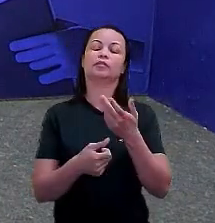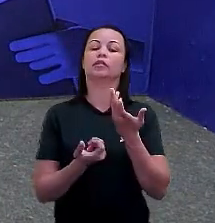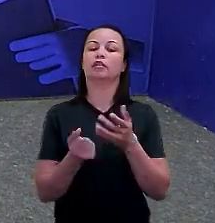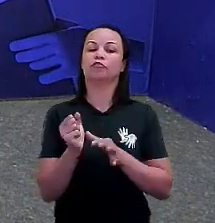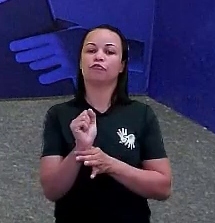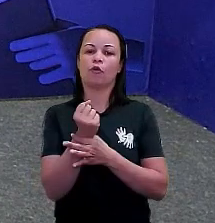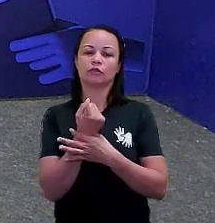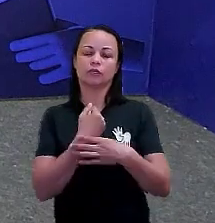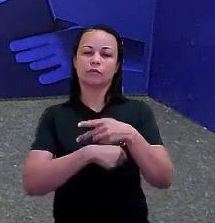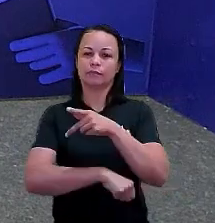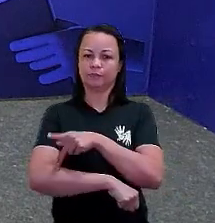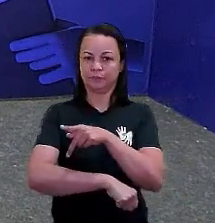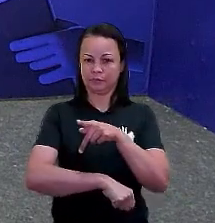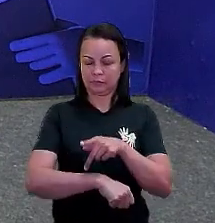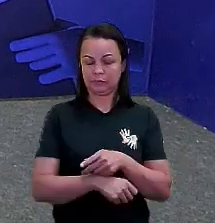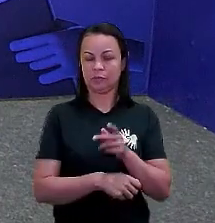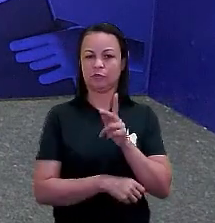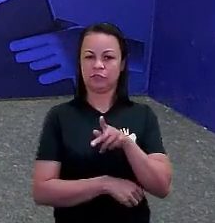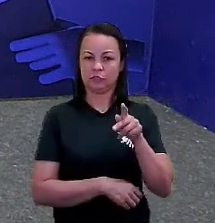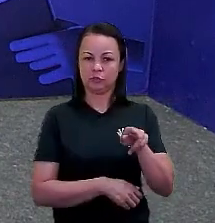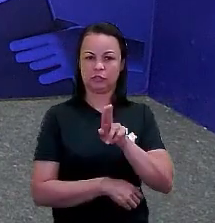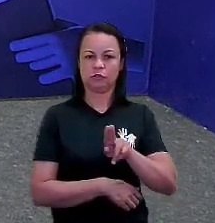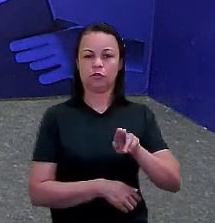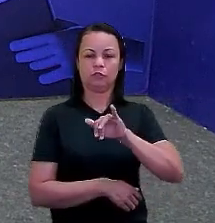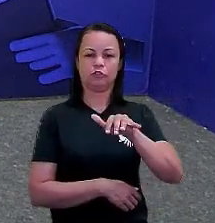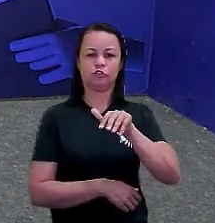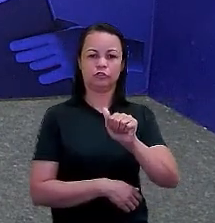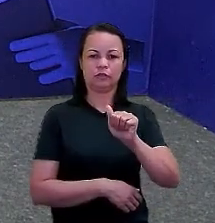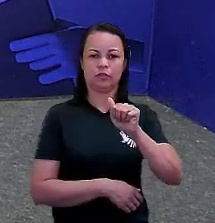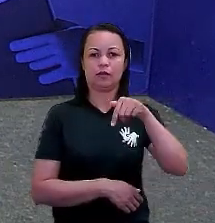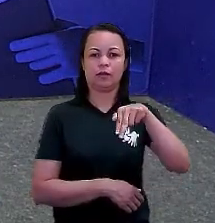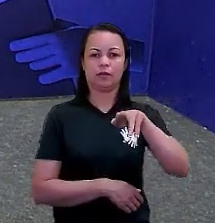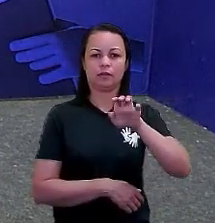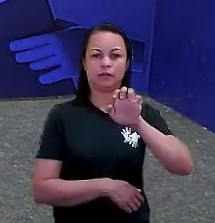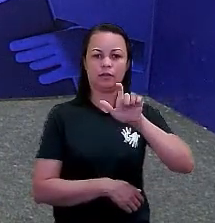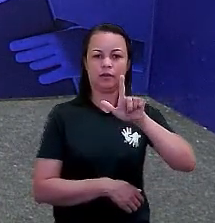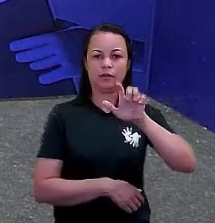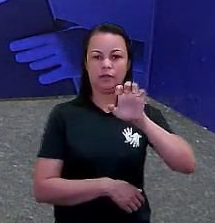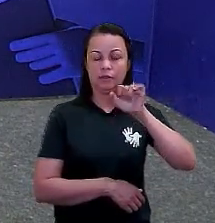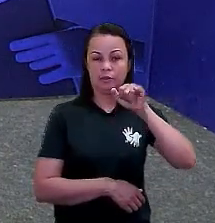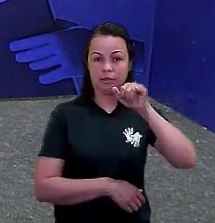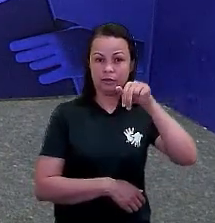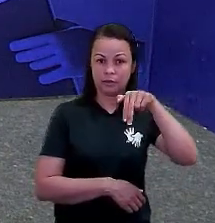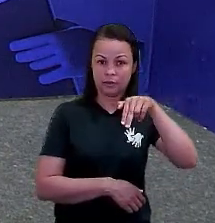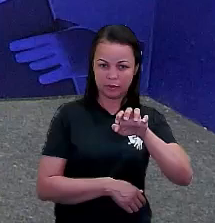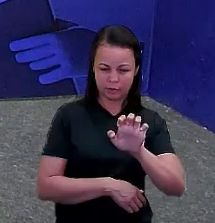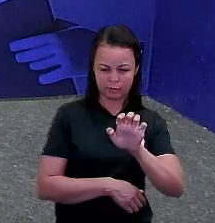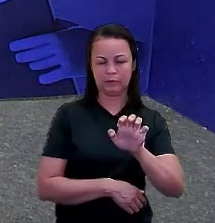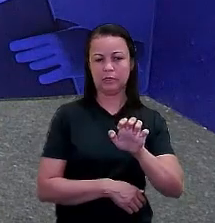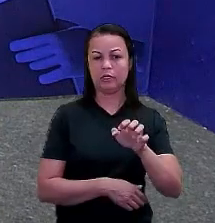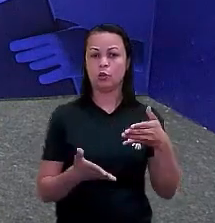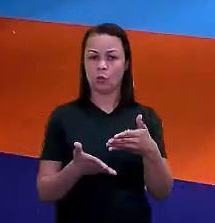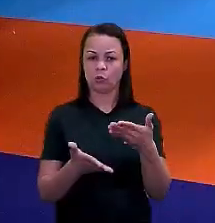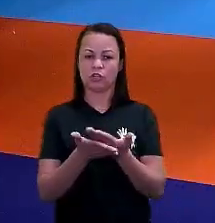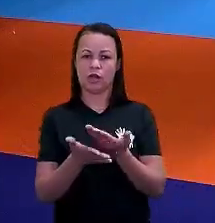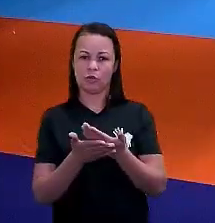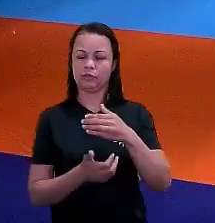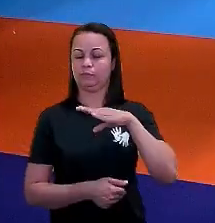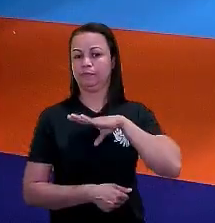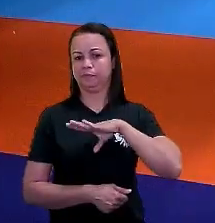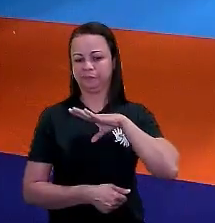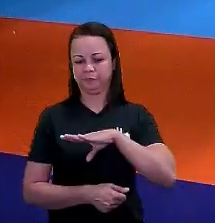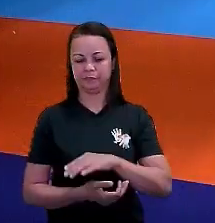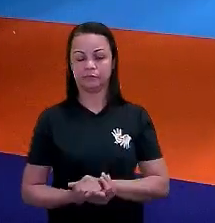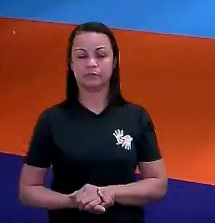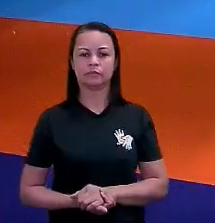pedagógico. Eu sou a professora Jaqueline e a gente vai trabalhar a língua portuguesa. Vamos lá? Na aula de hoje, a